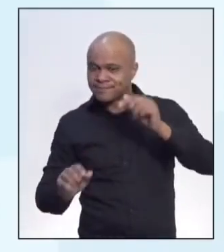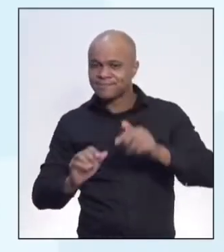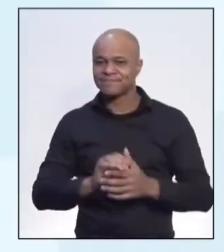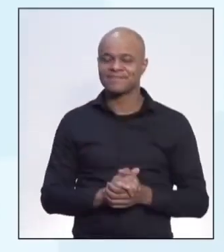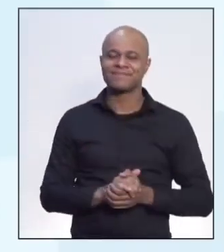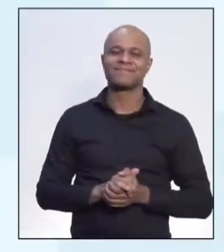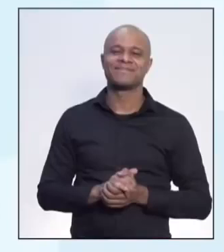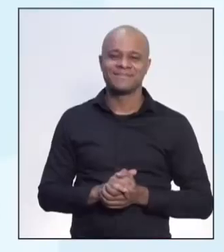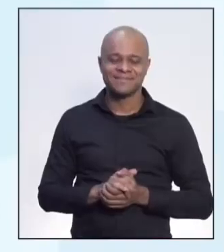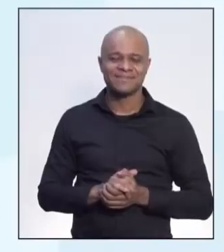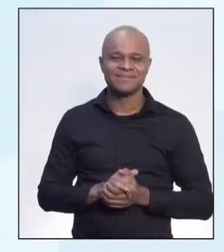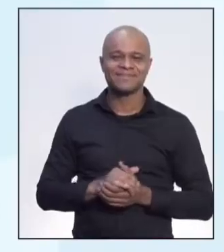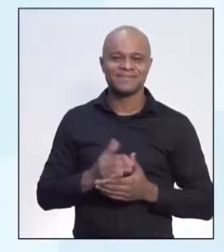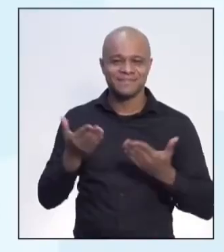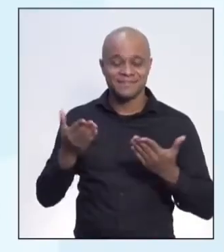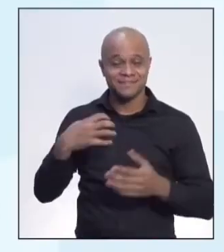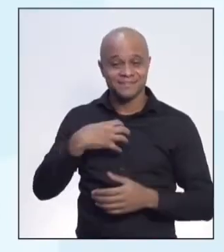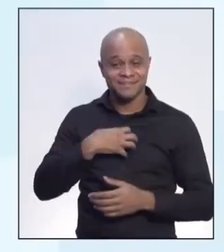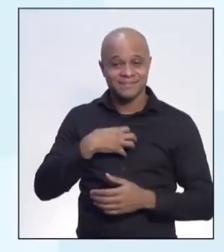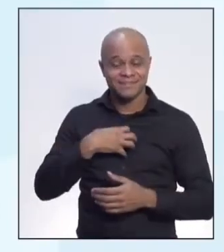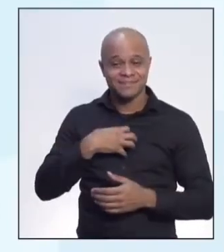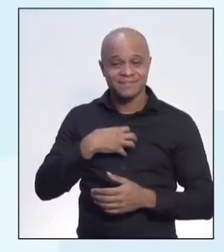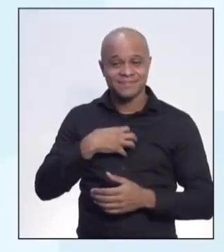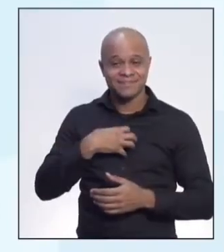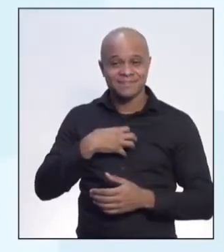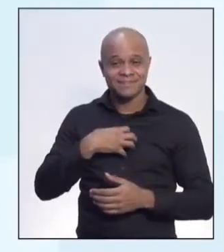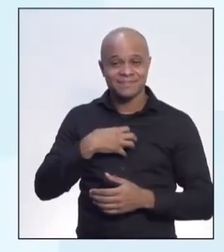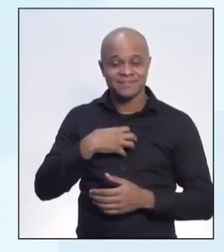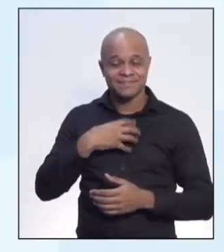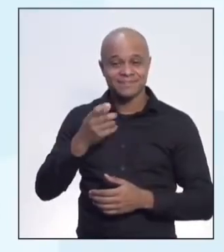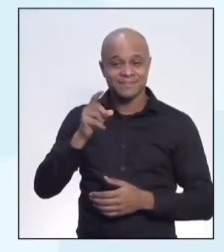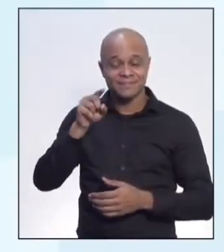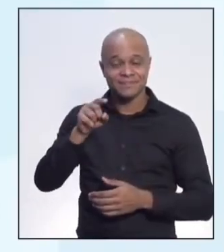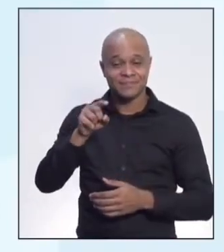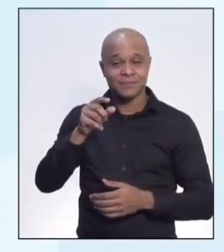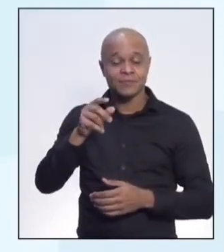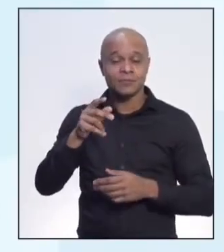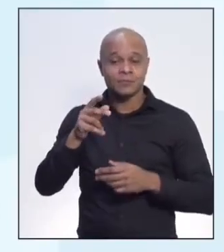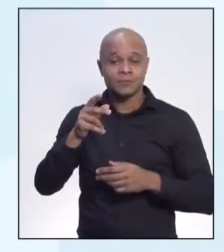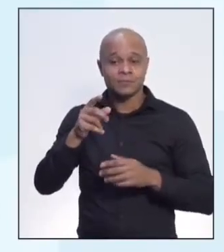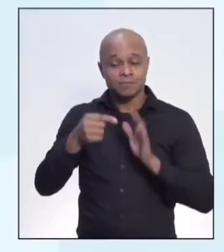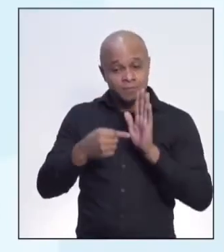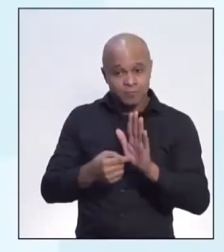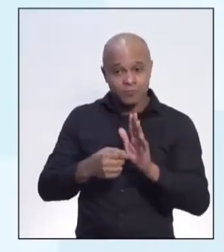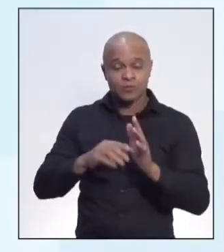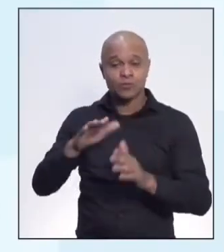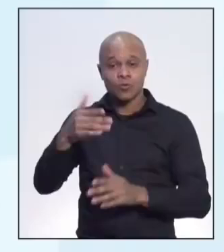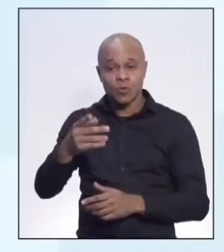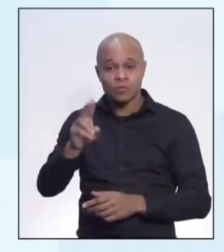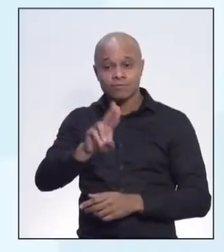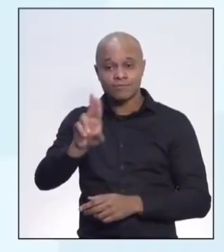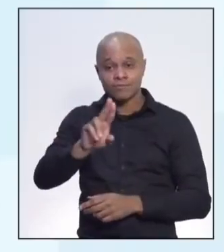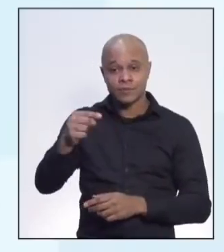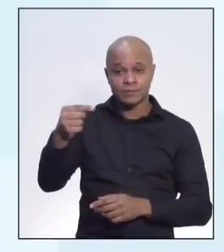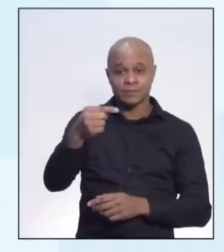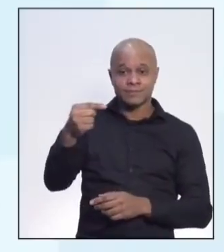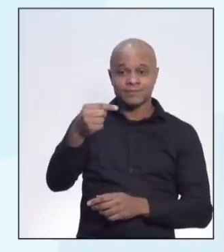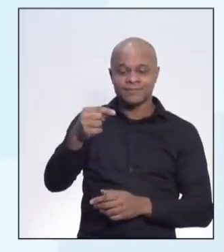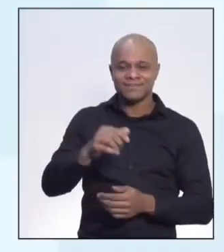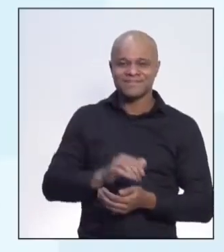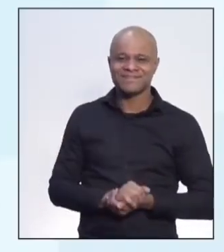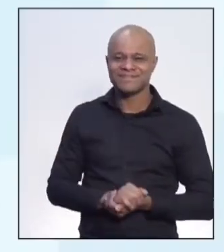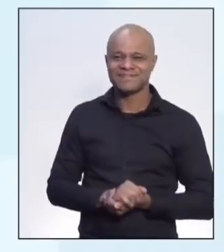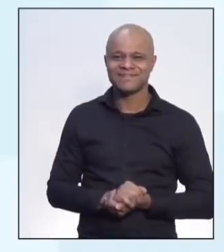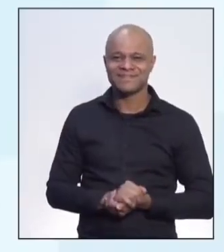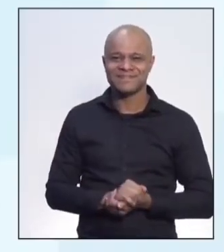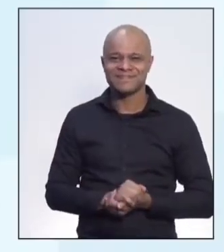decrescente, que é a ideia dessa função menos x menos 2. Correto? Osmar, eu